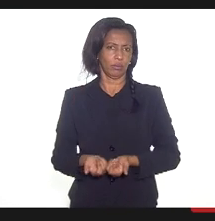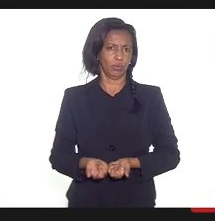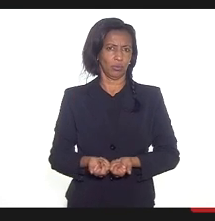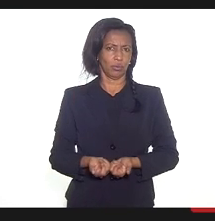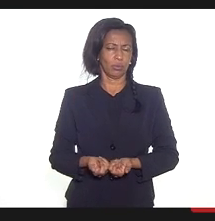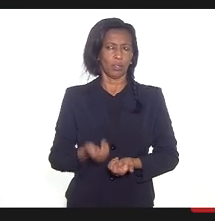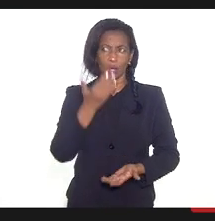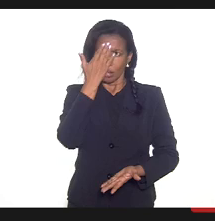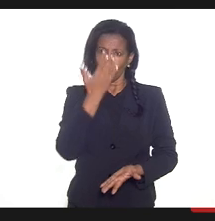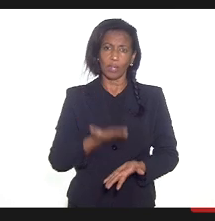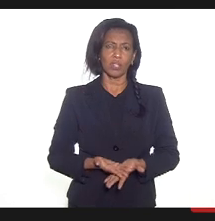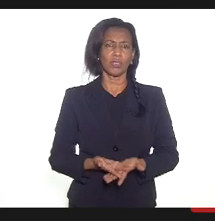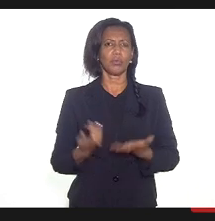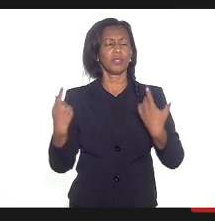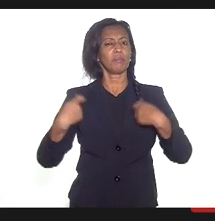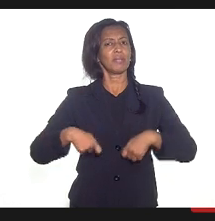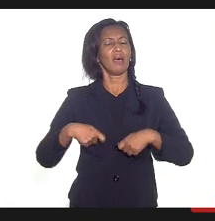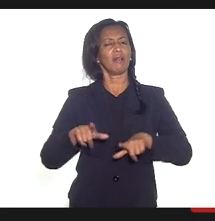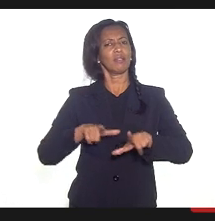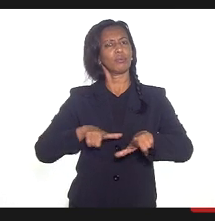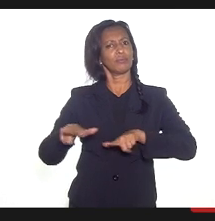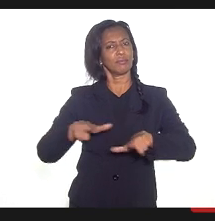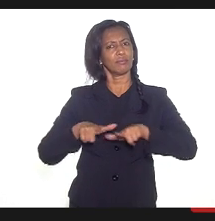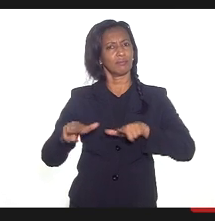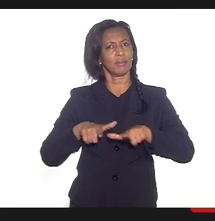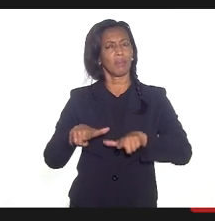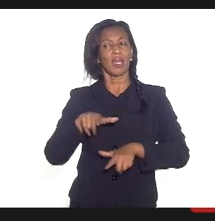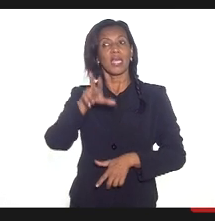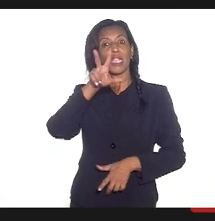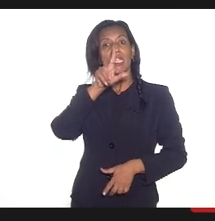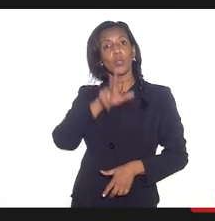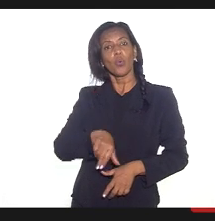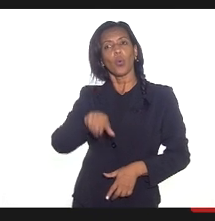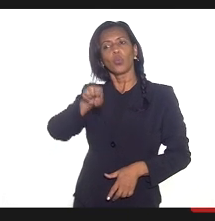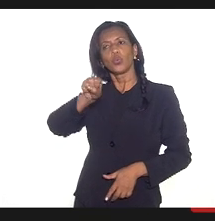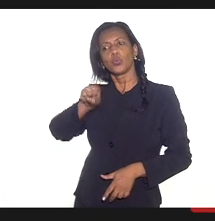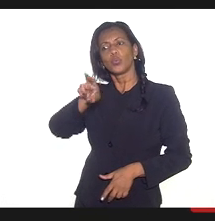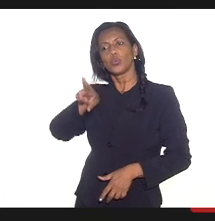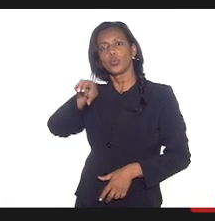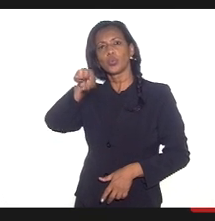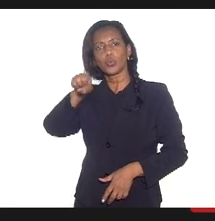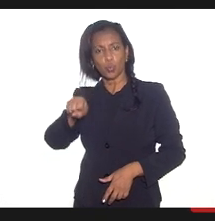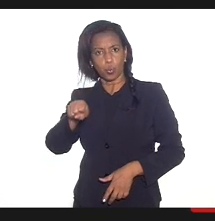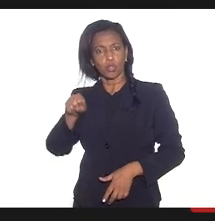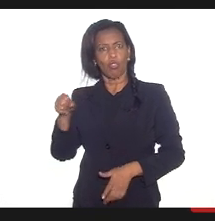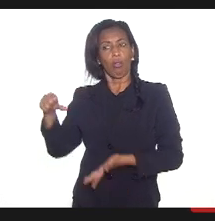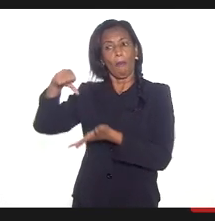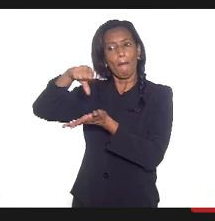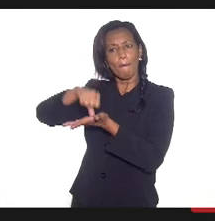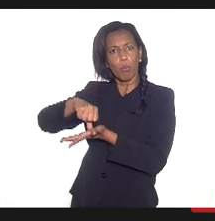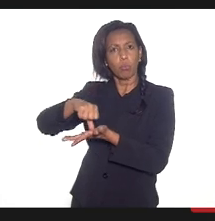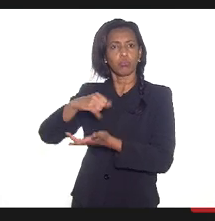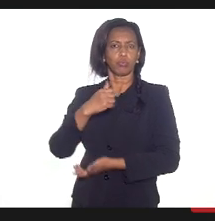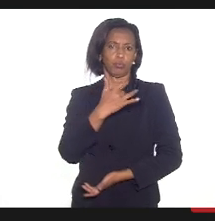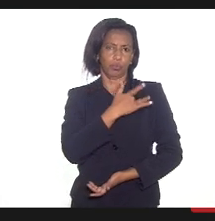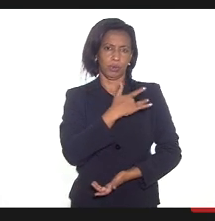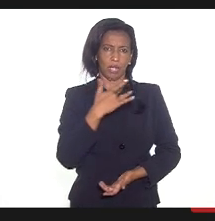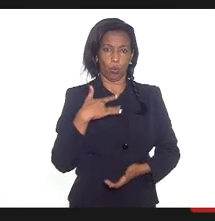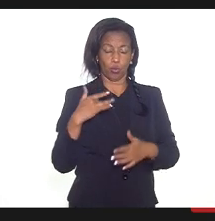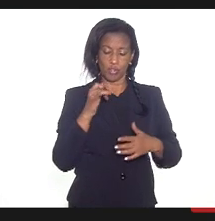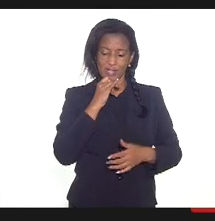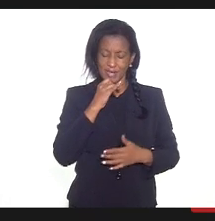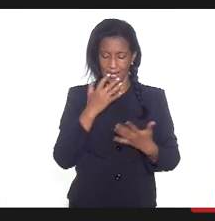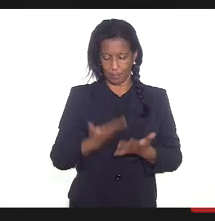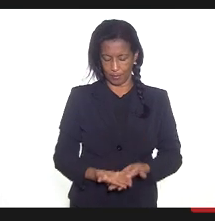eu acredito que deveria ter um trabalho como tem o do SUS, né? Dos postos de saúde. Quando vai, por